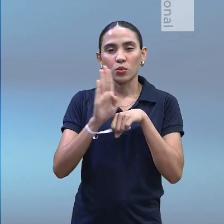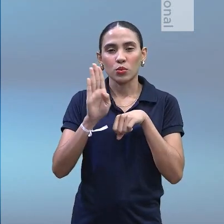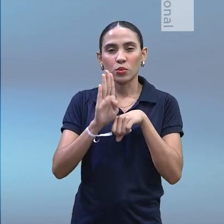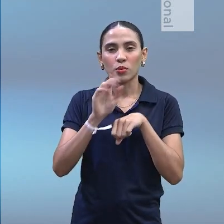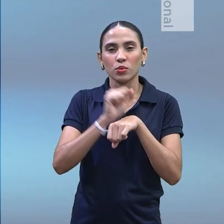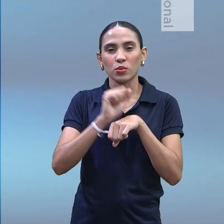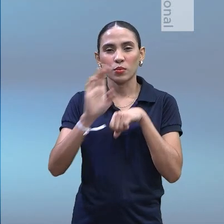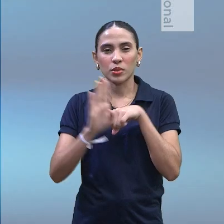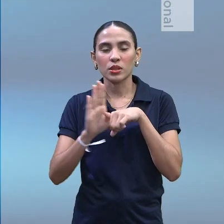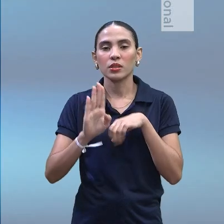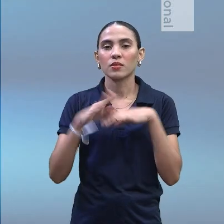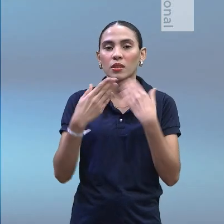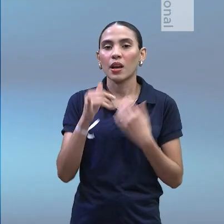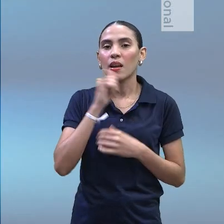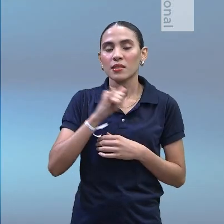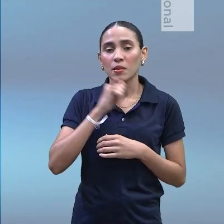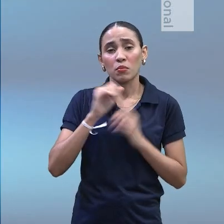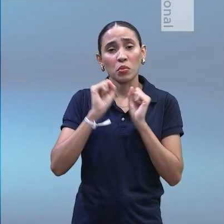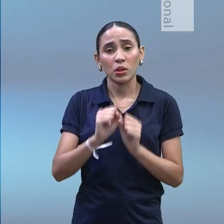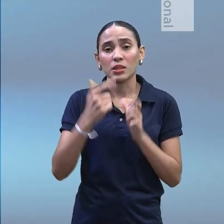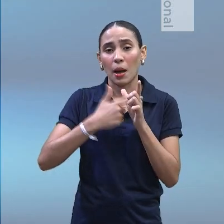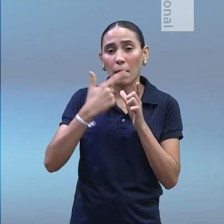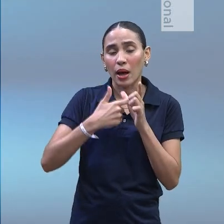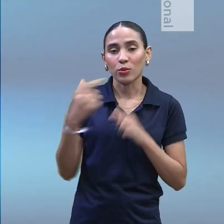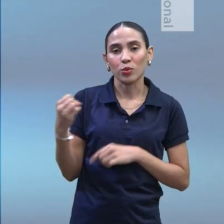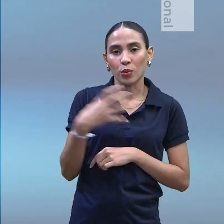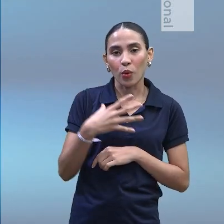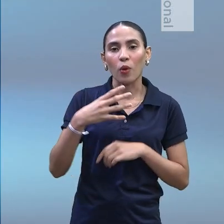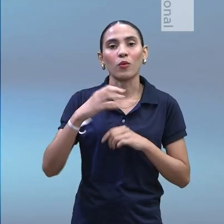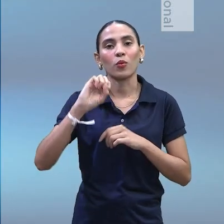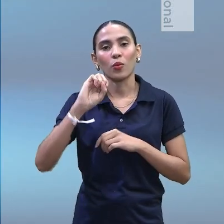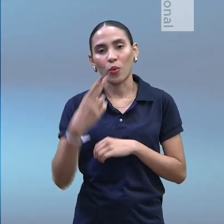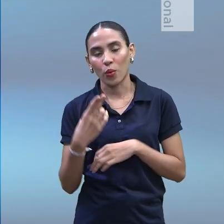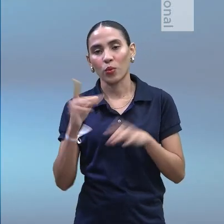né? Poderia ser sapatos novos, sapatos